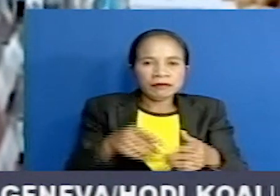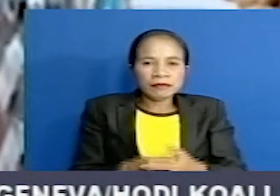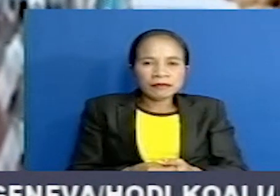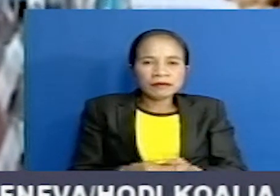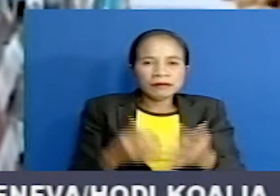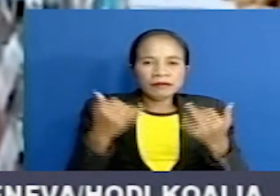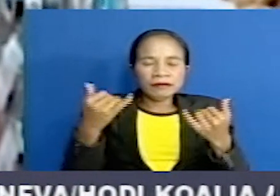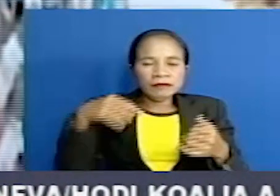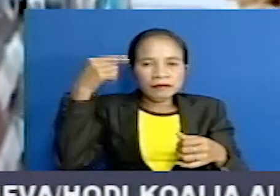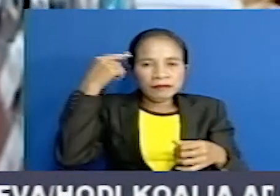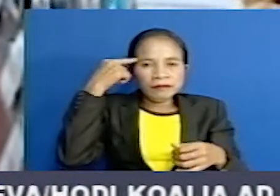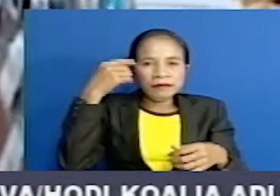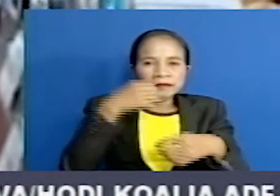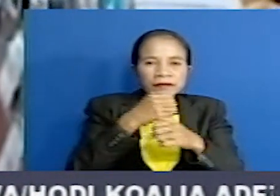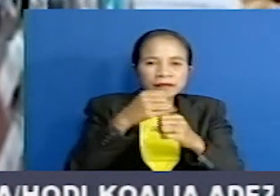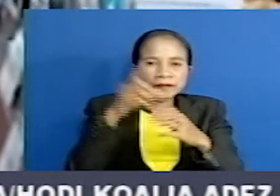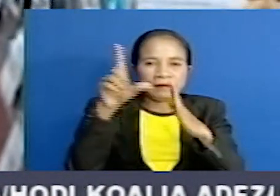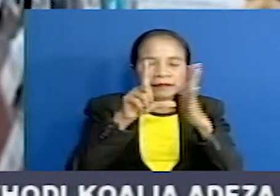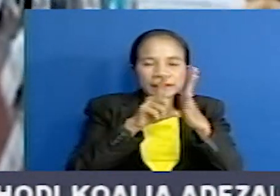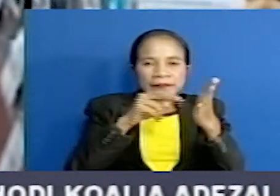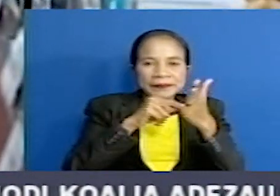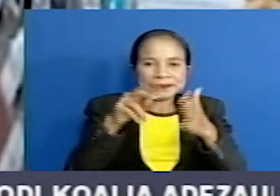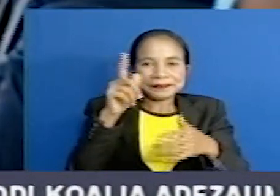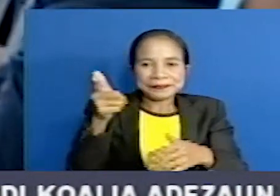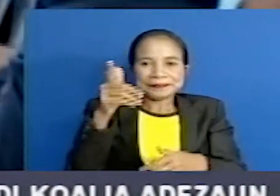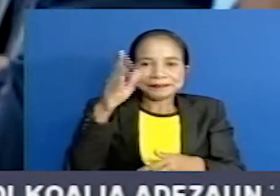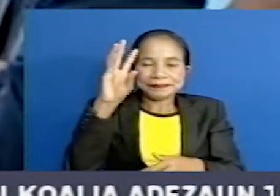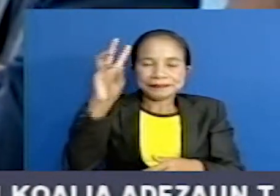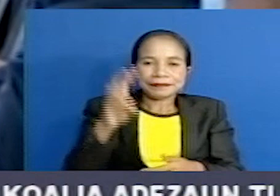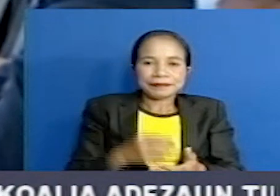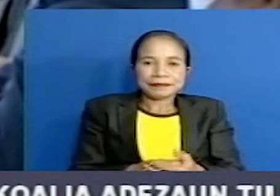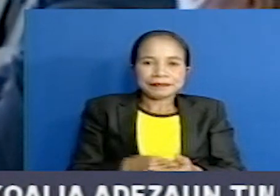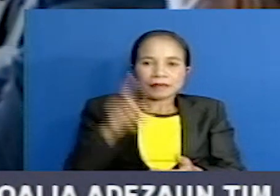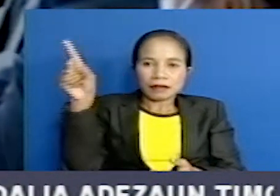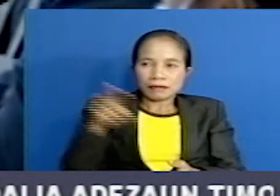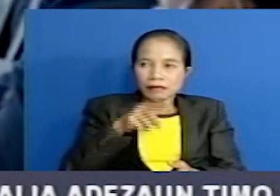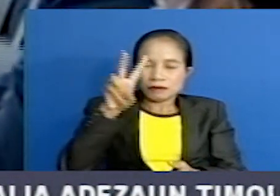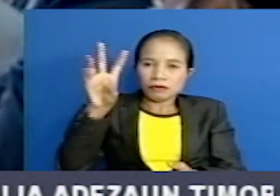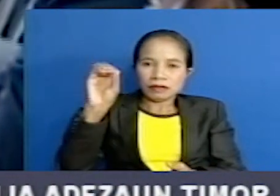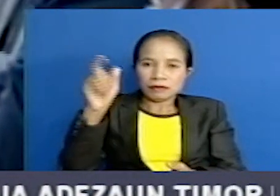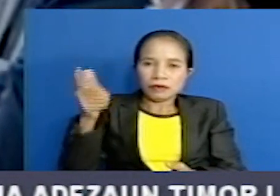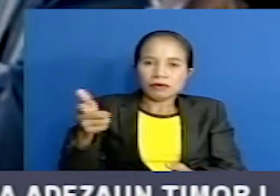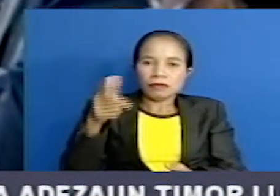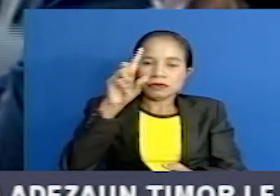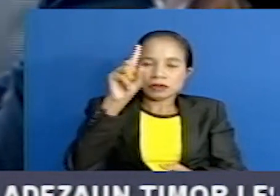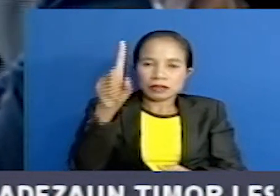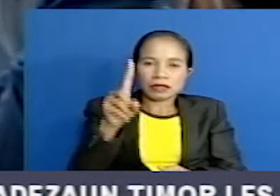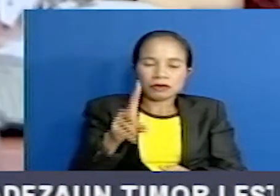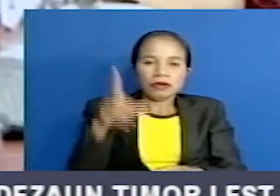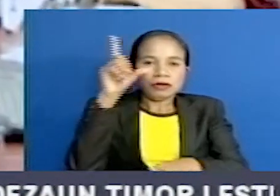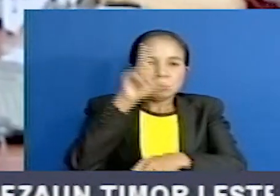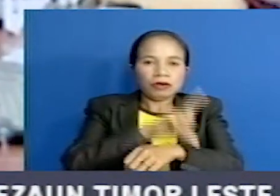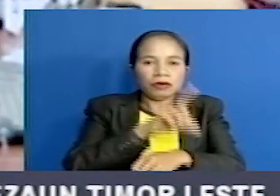Foi na Laisne, governo cria ona decreto-lei número Ruanulu Resinem, barra Rion Rua Ruanulu Resinida,